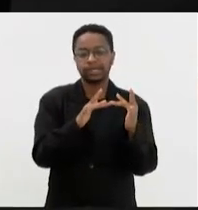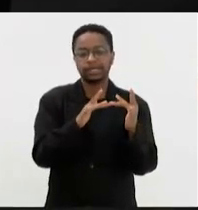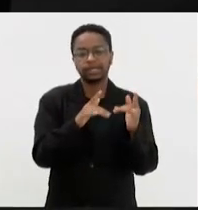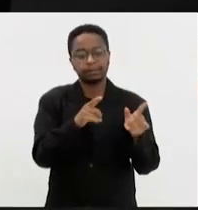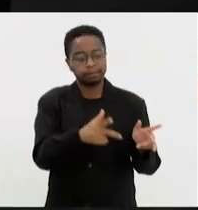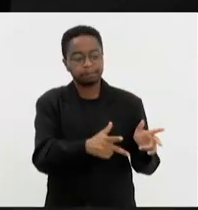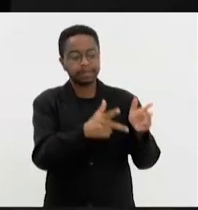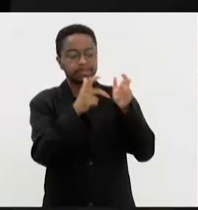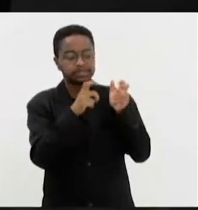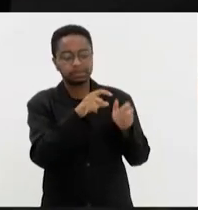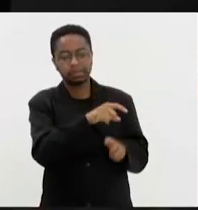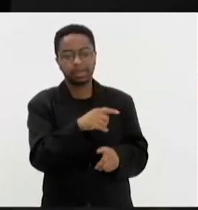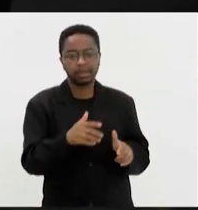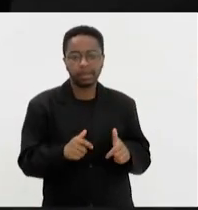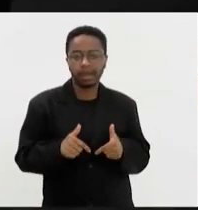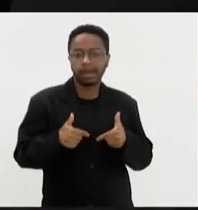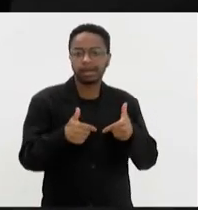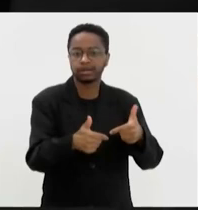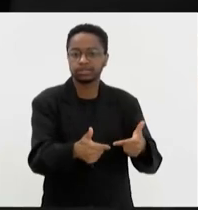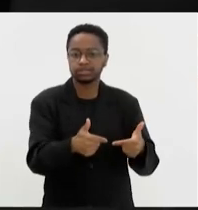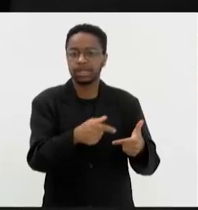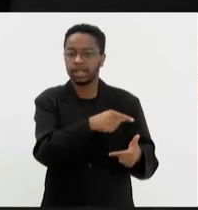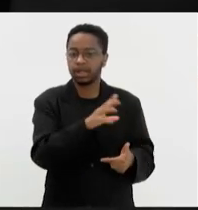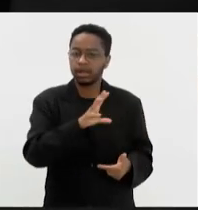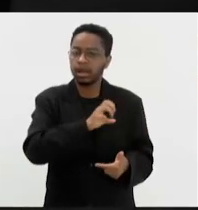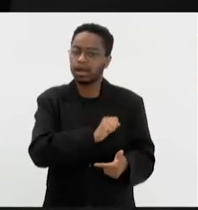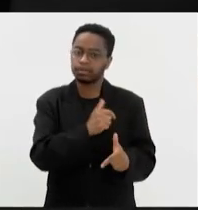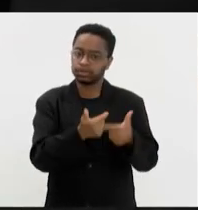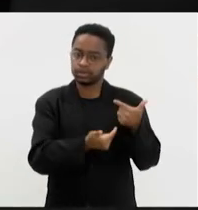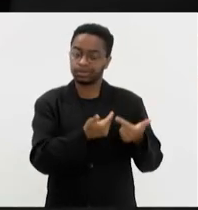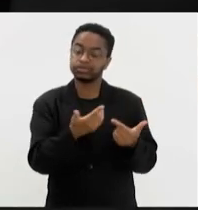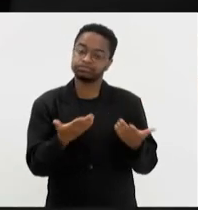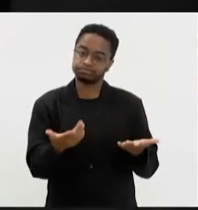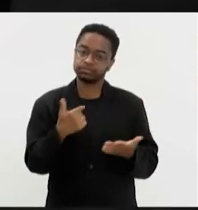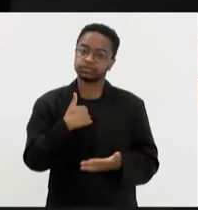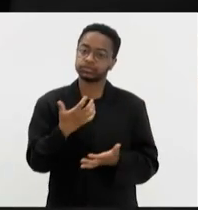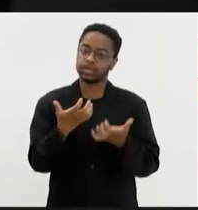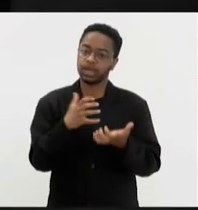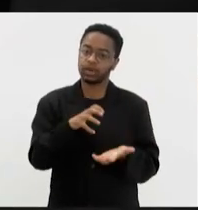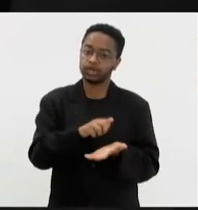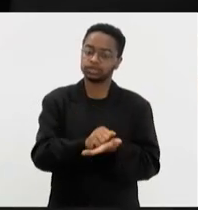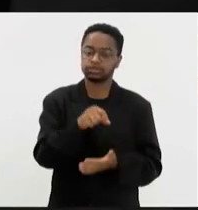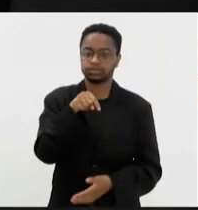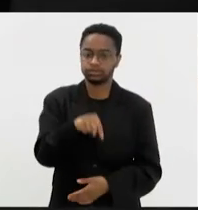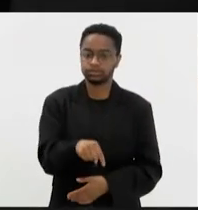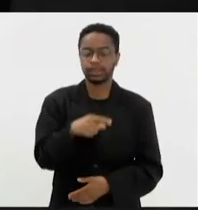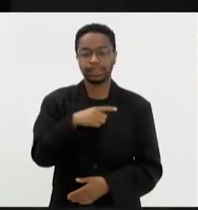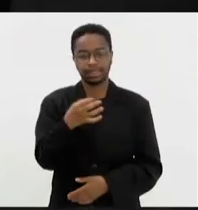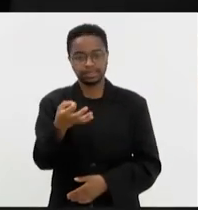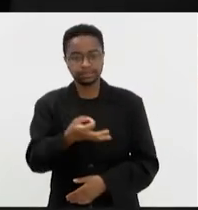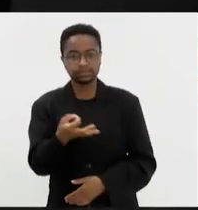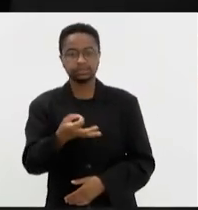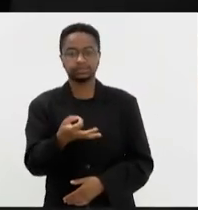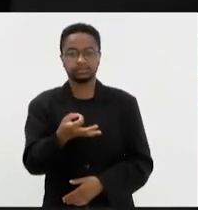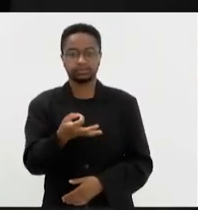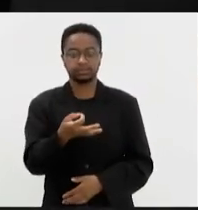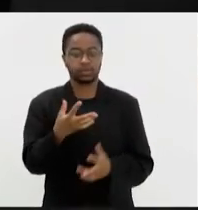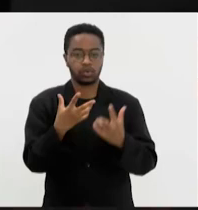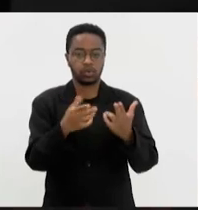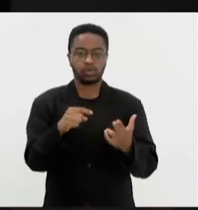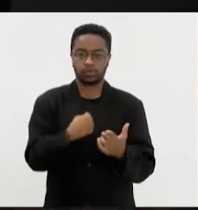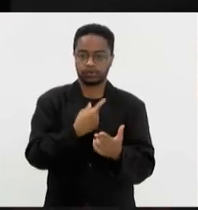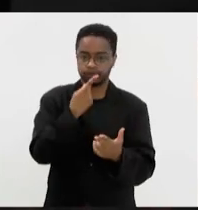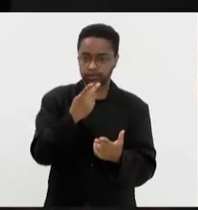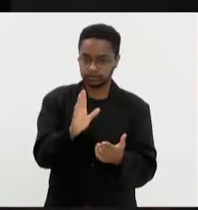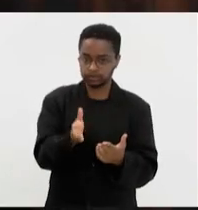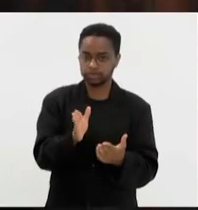expressão de alguém que ama aquilo que tá fazendo então eu quero registrar Desembargador que eu tenho certeza Conforme falamos numa